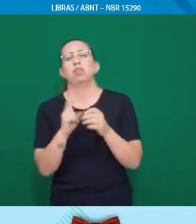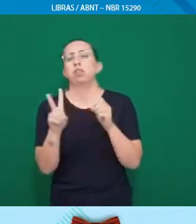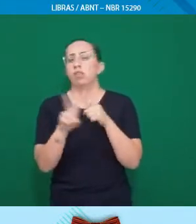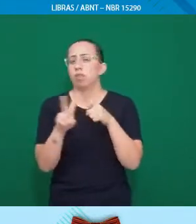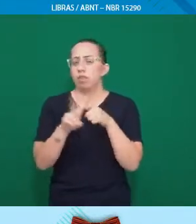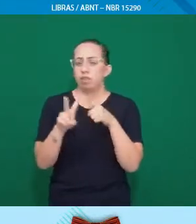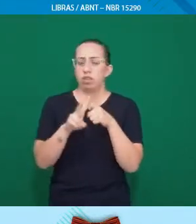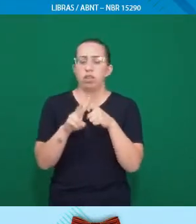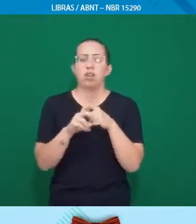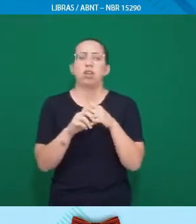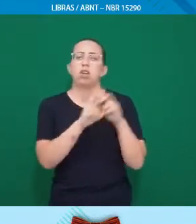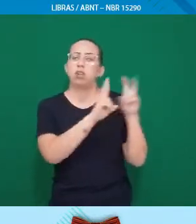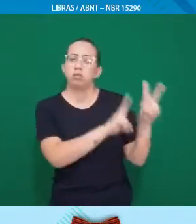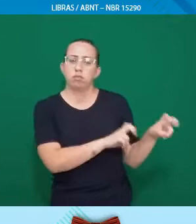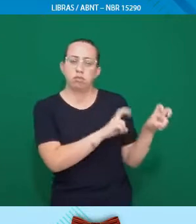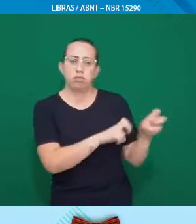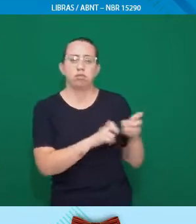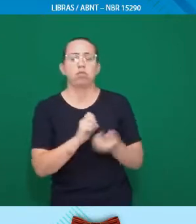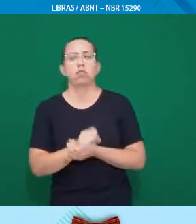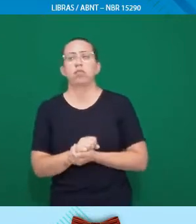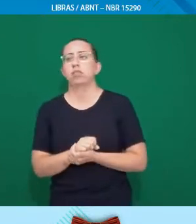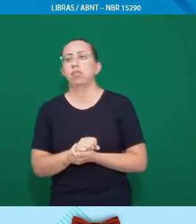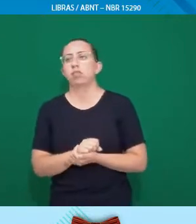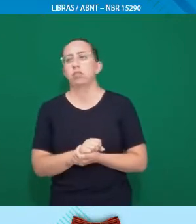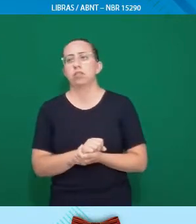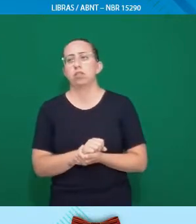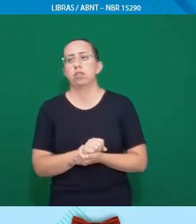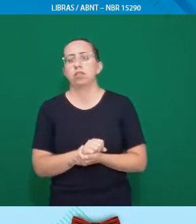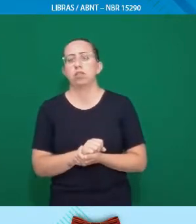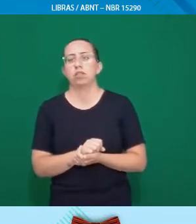grande curso de agronomia